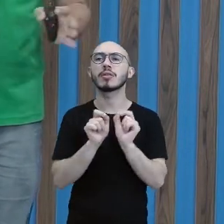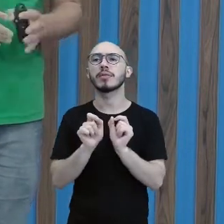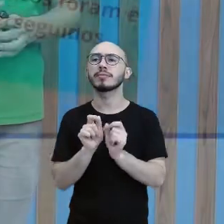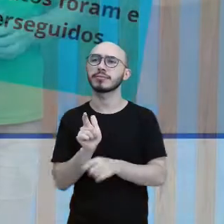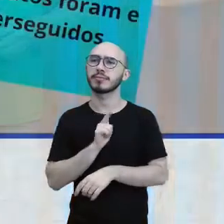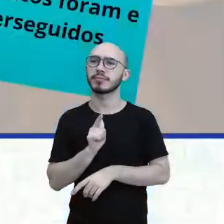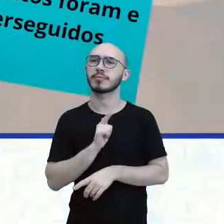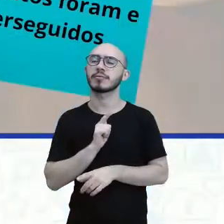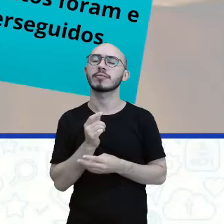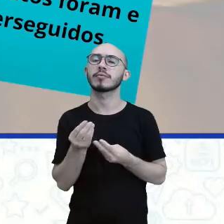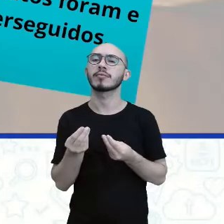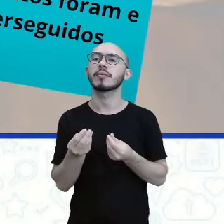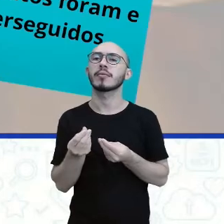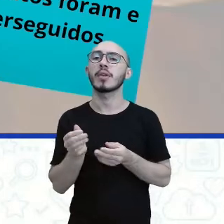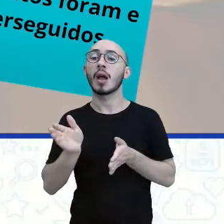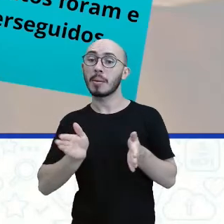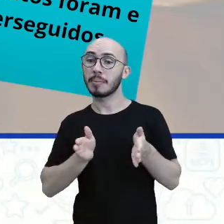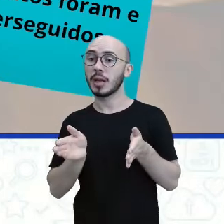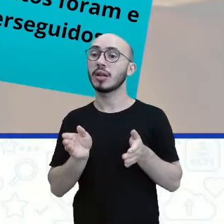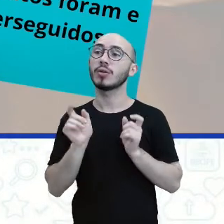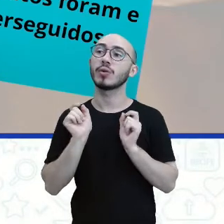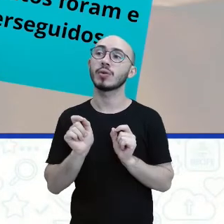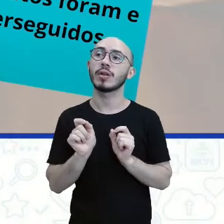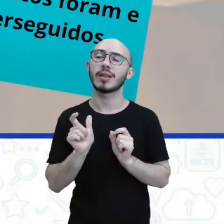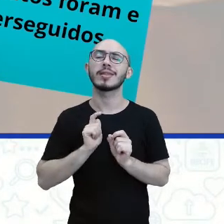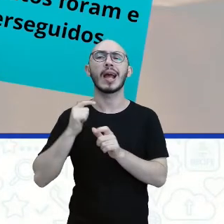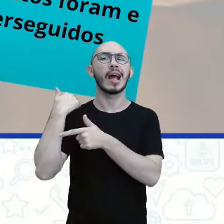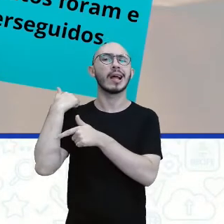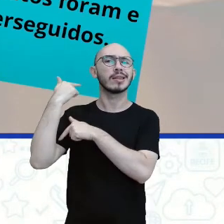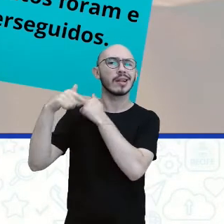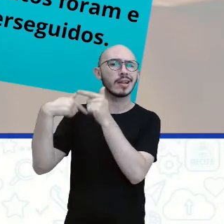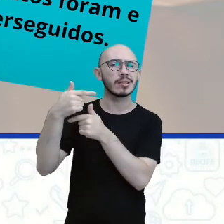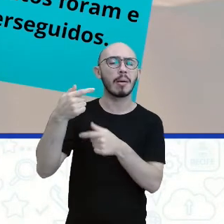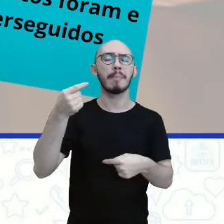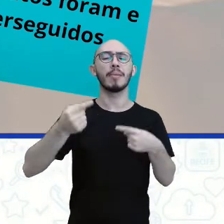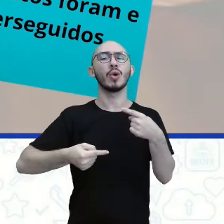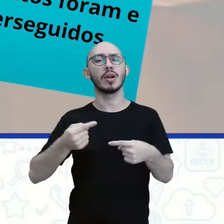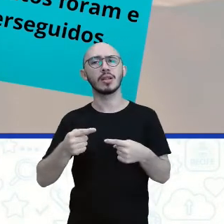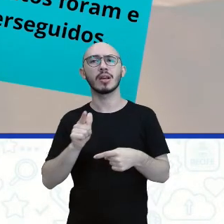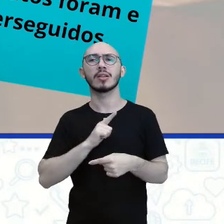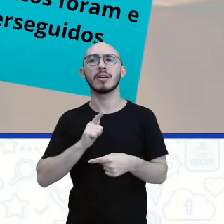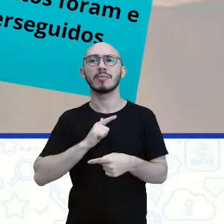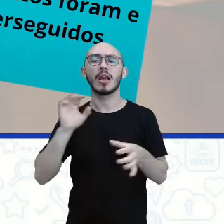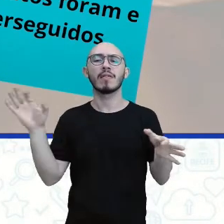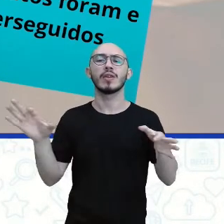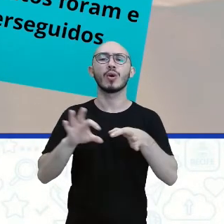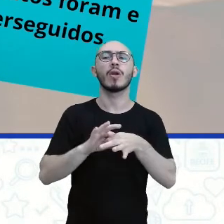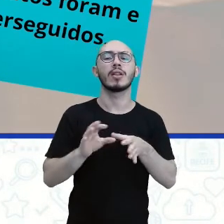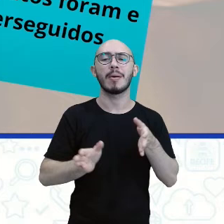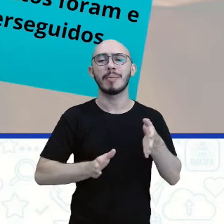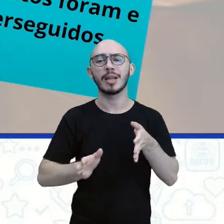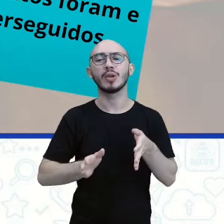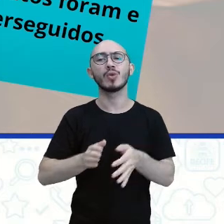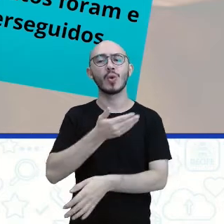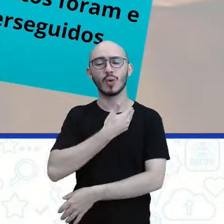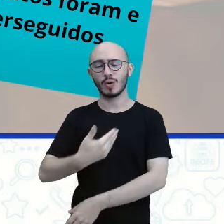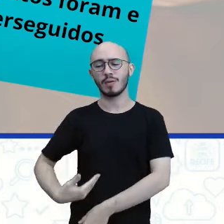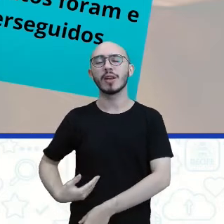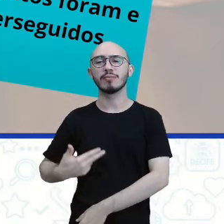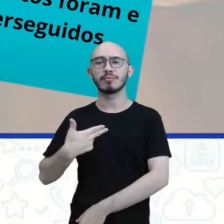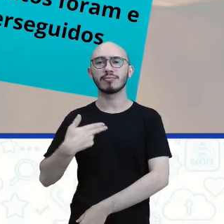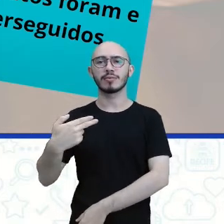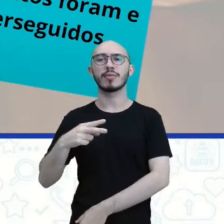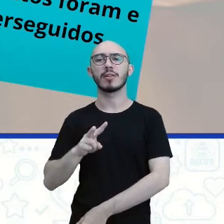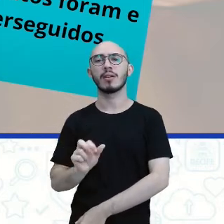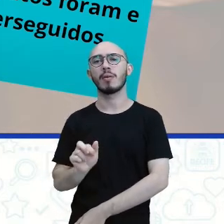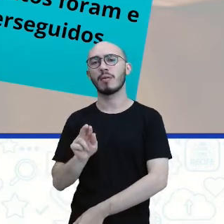predominou durante, né, um bom tempo, nessa tradição política que ainda remonta ao governo Vargas, né,